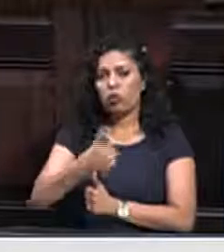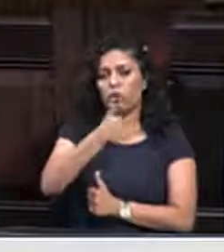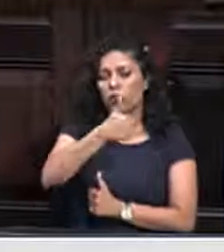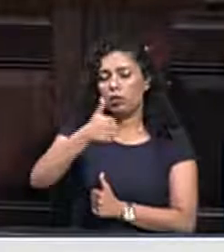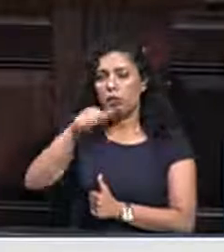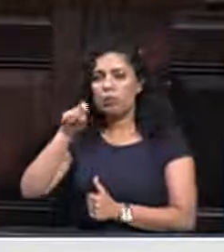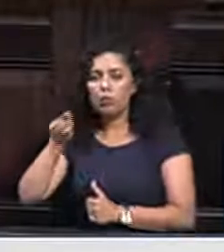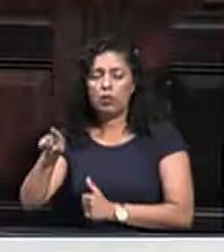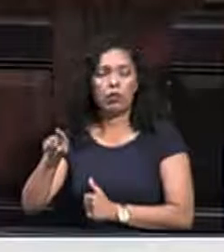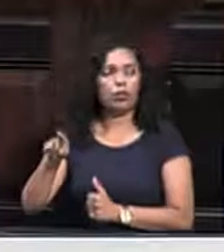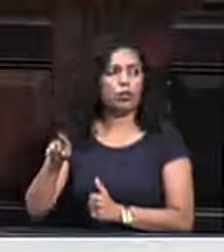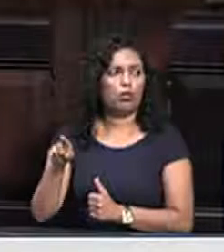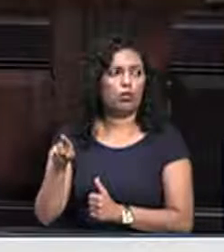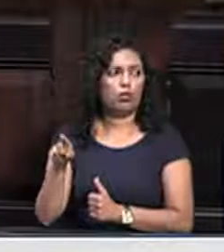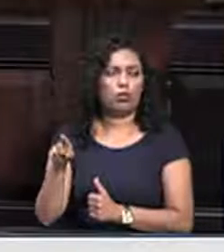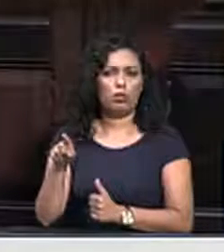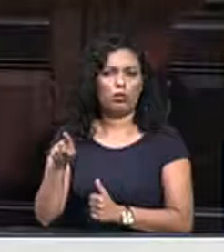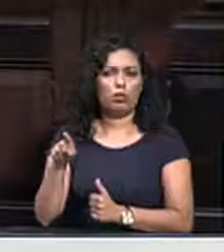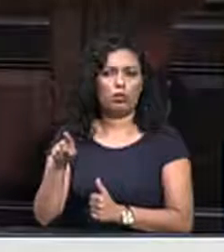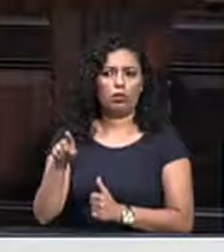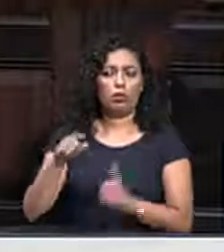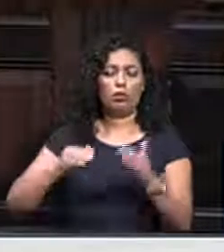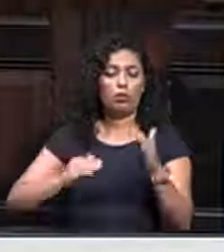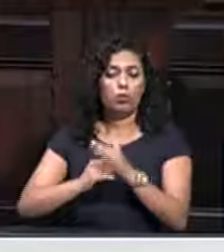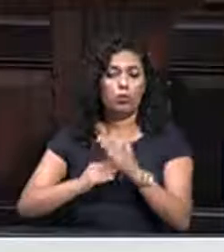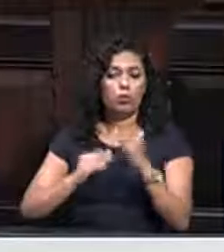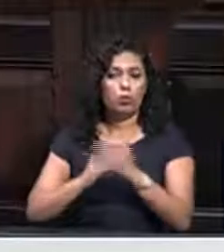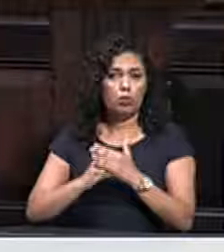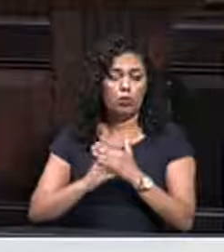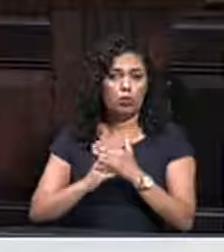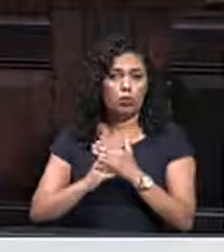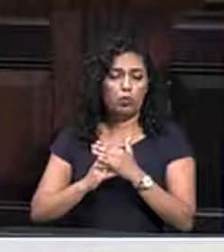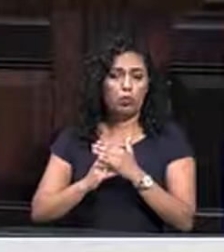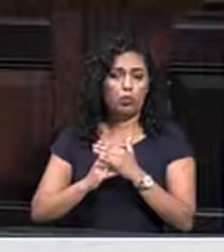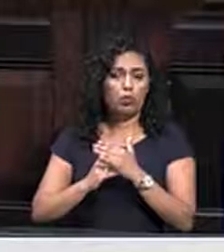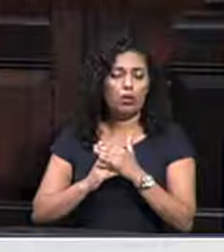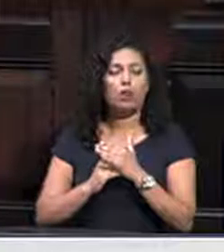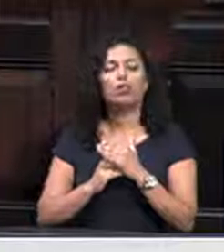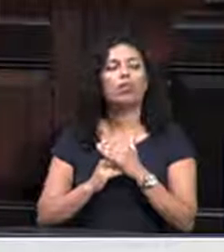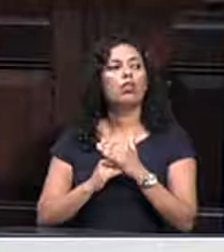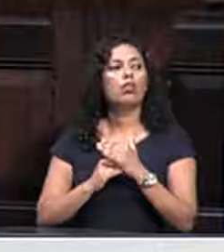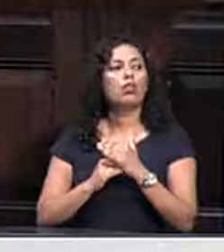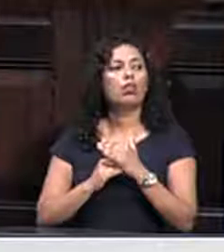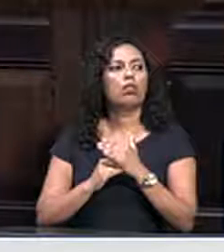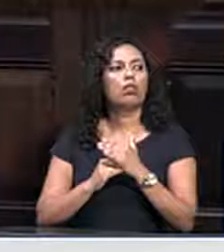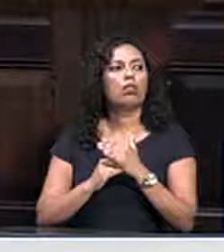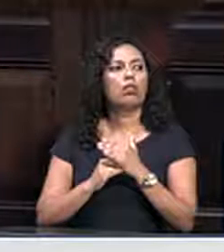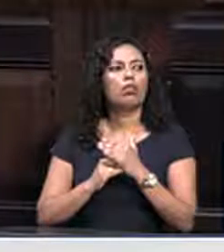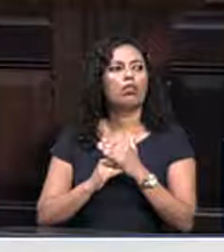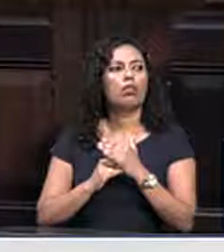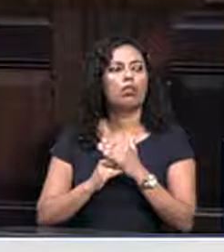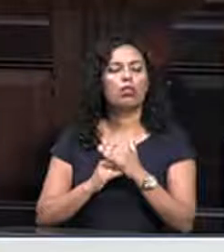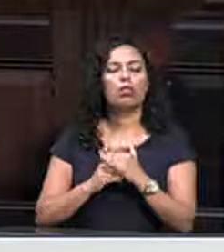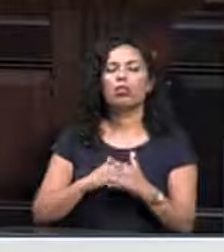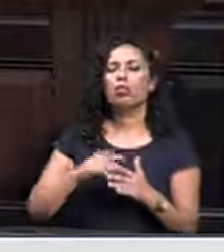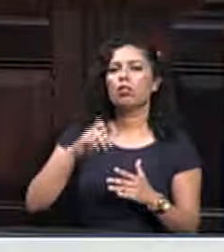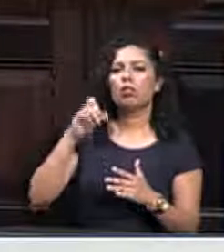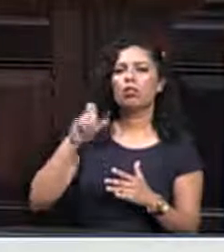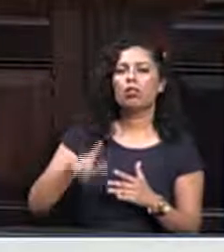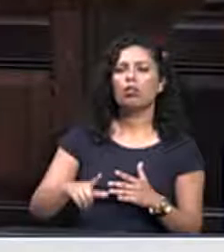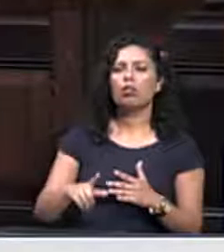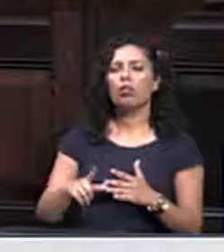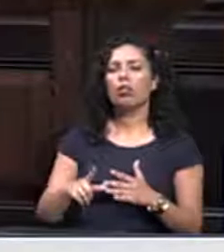projeto abaixo dos limites mínimos que fossem confrontantes ou se situar dentro de quaisquer